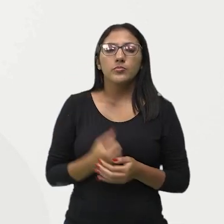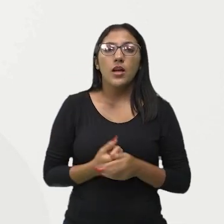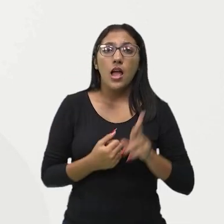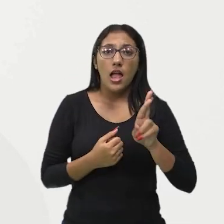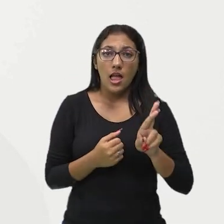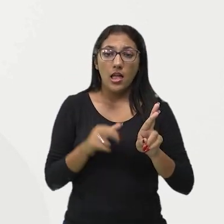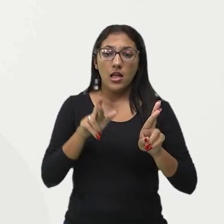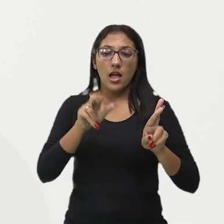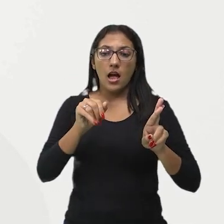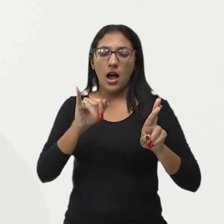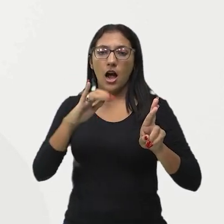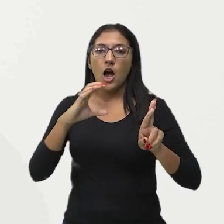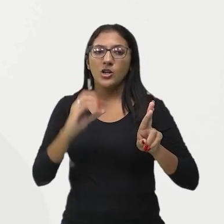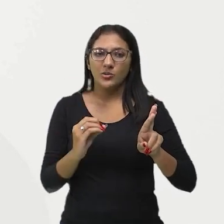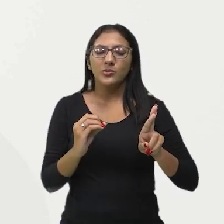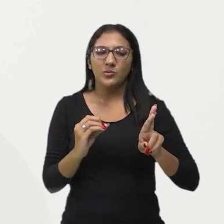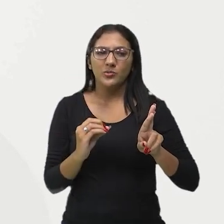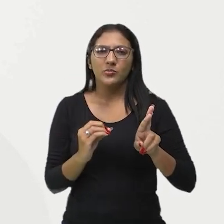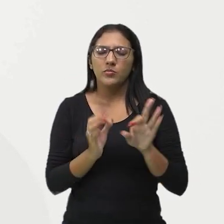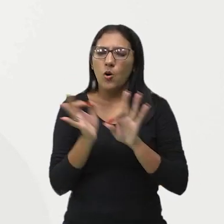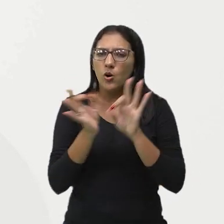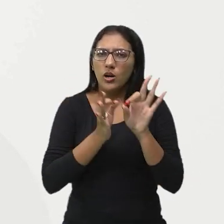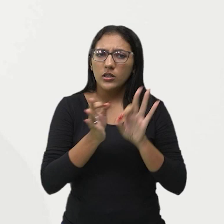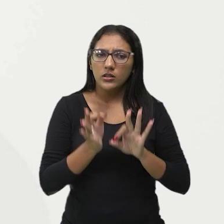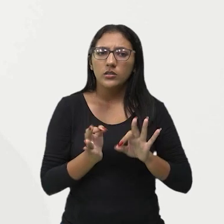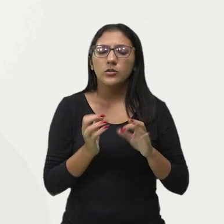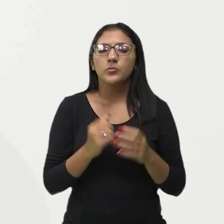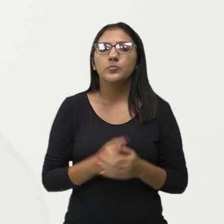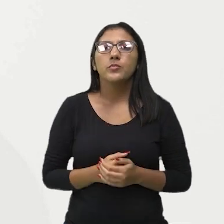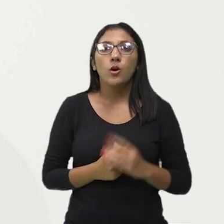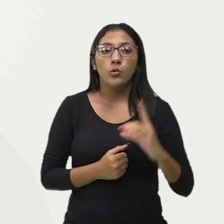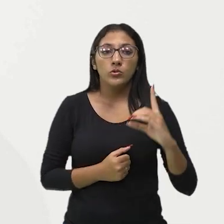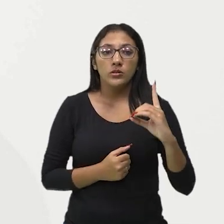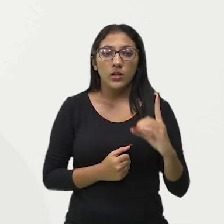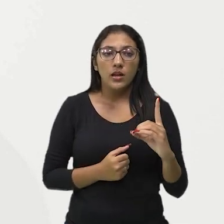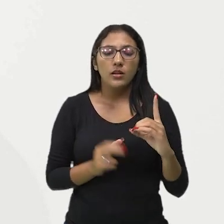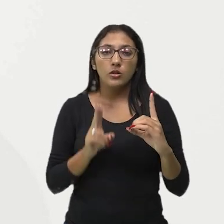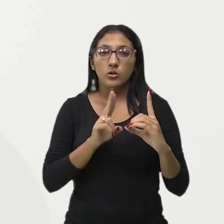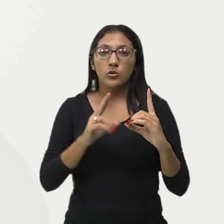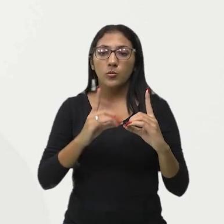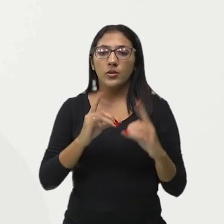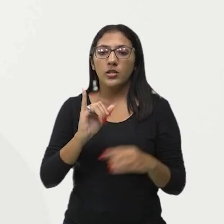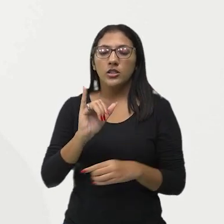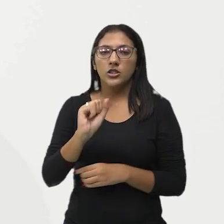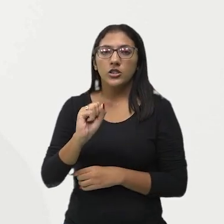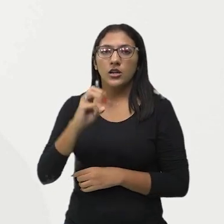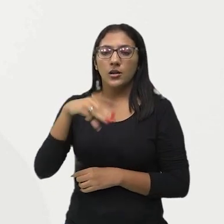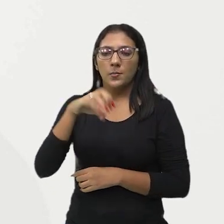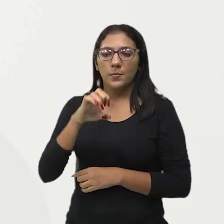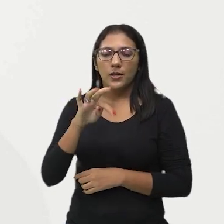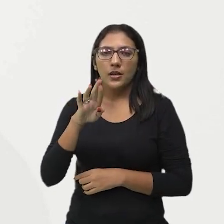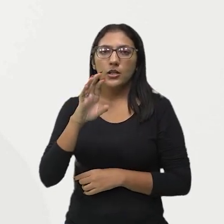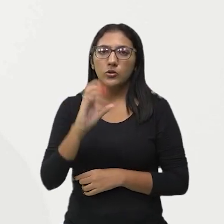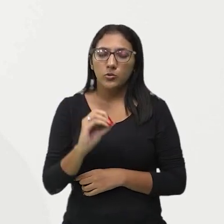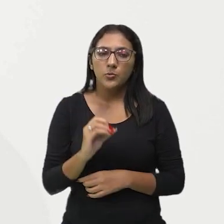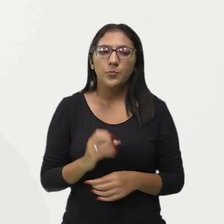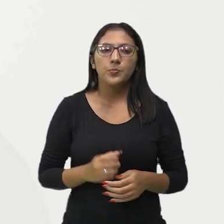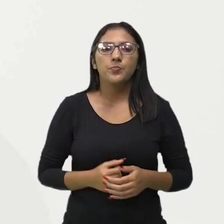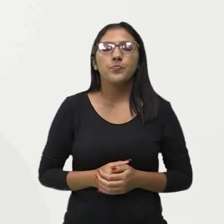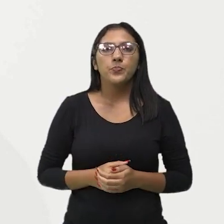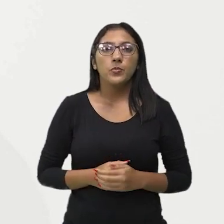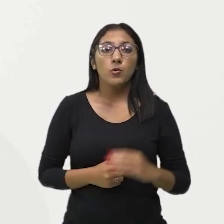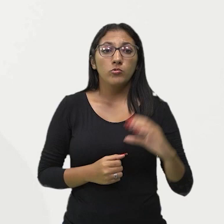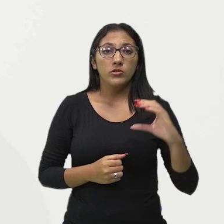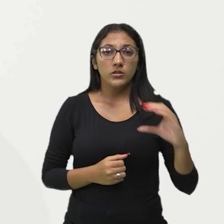elementos da circunferência. O diâmetro nós representamos por uma letra D minúscula. O comprimento nós representamos